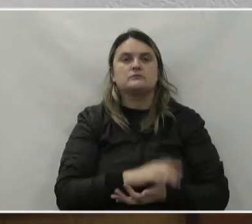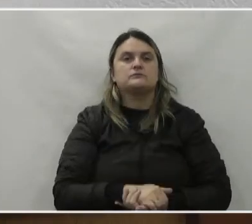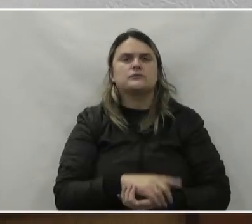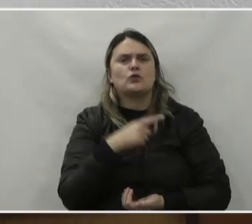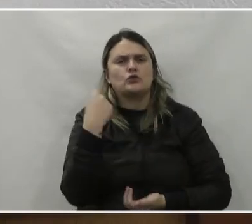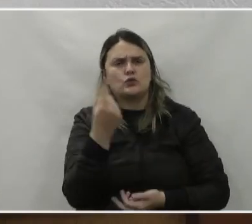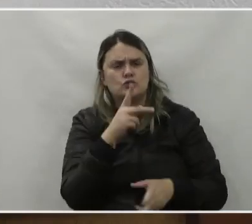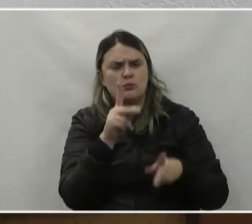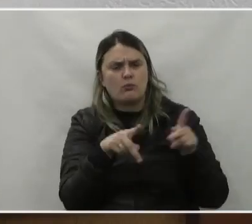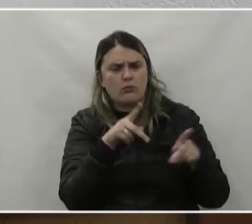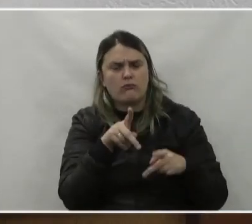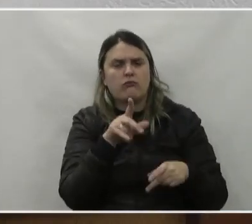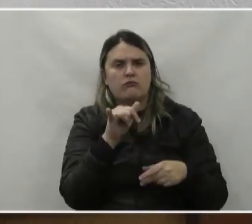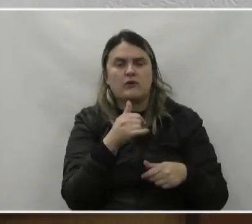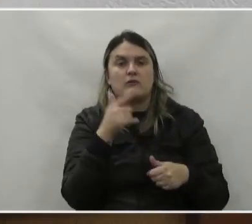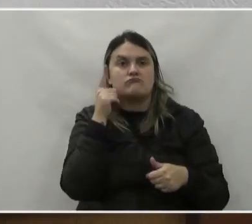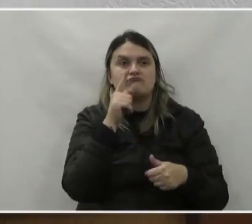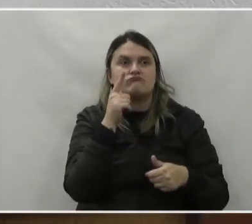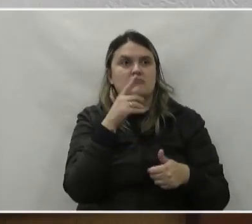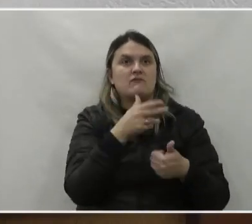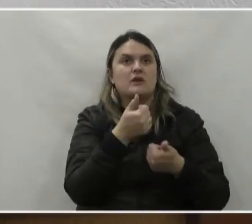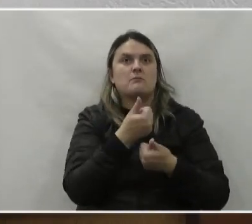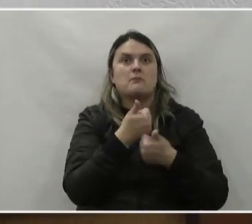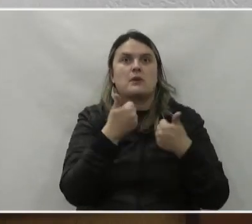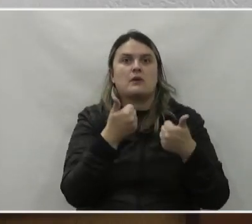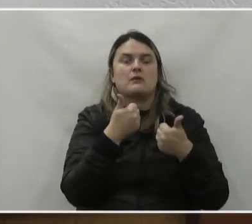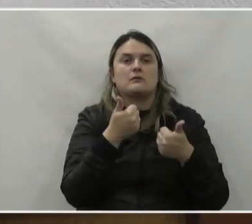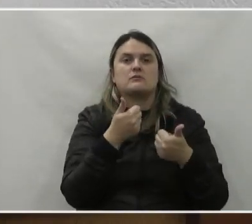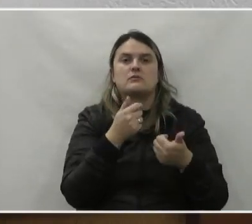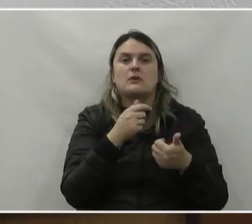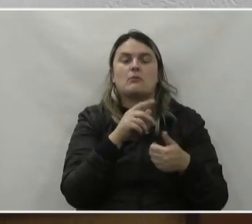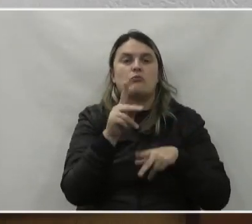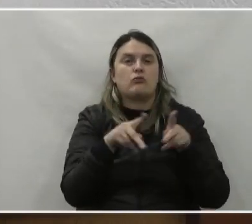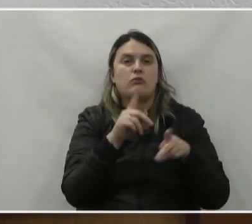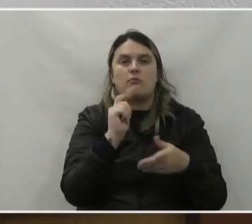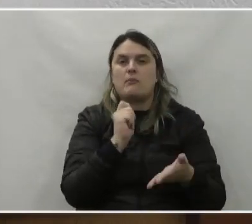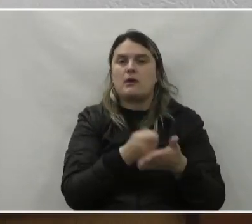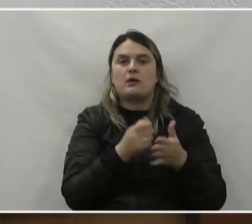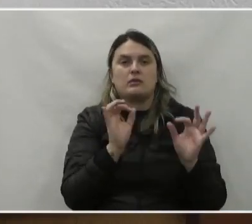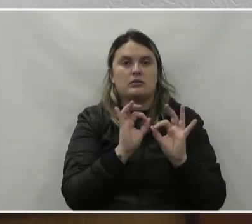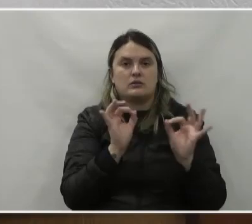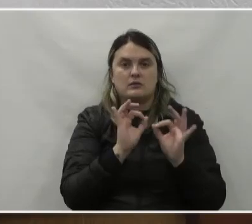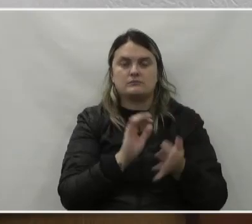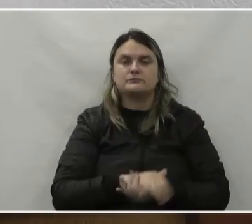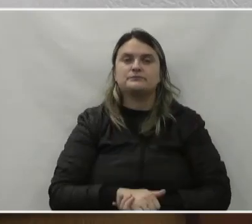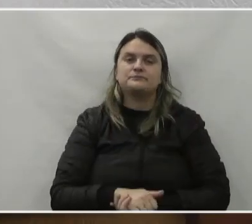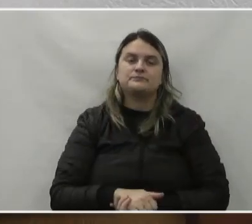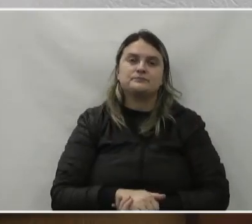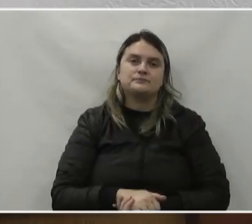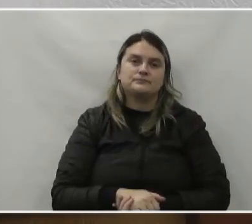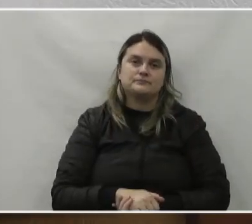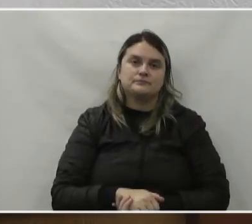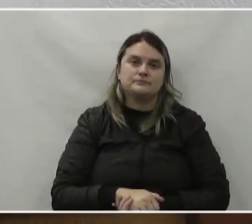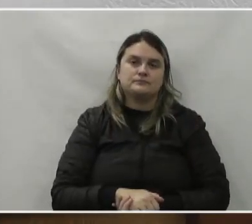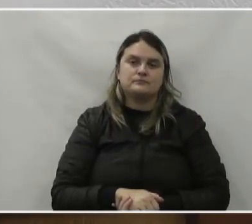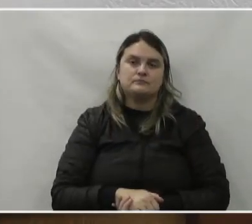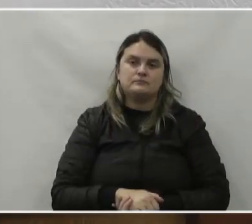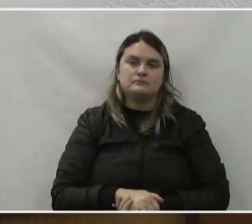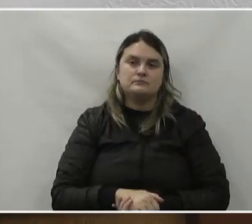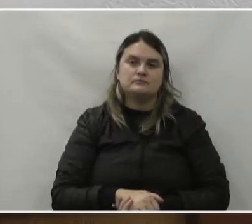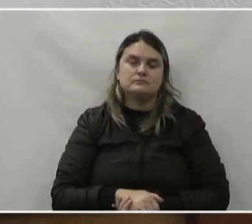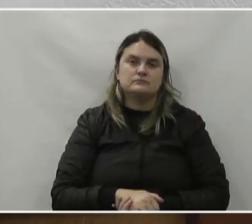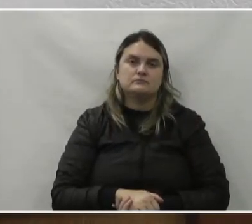será beneficiada e sem ser onerada, né? Nós aqui, como bem falou